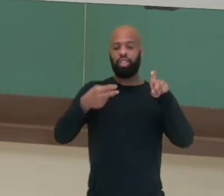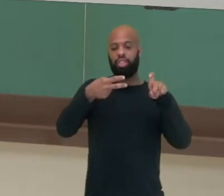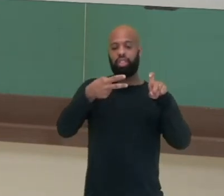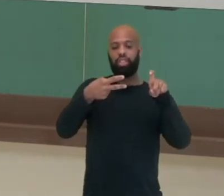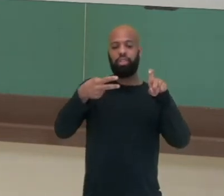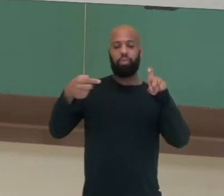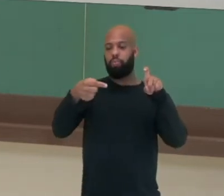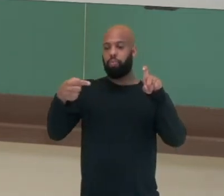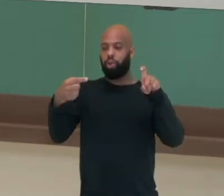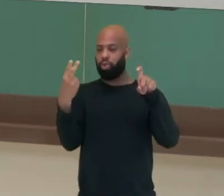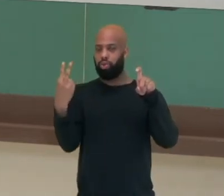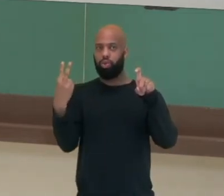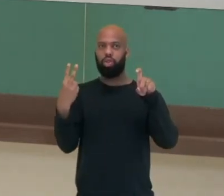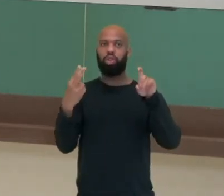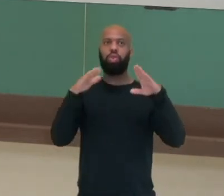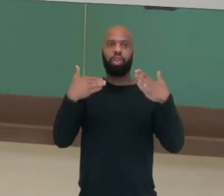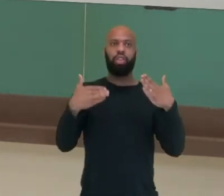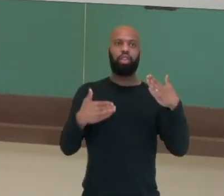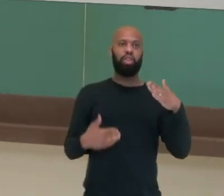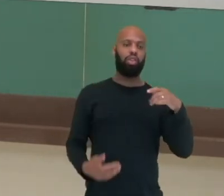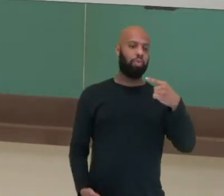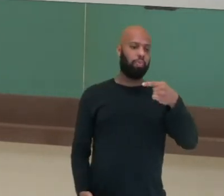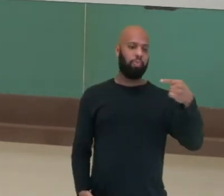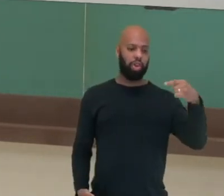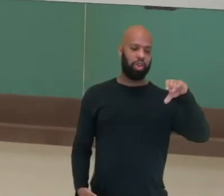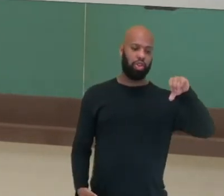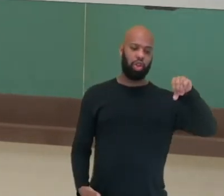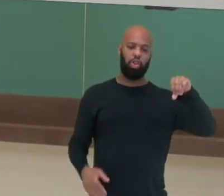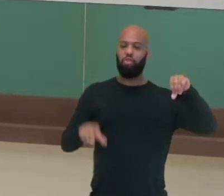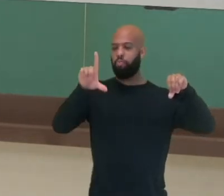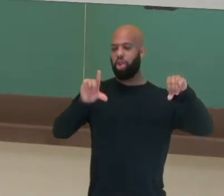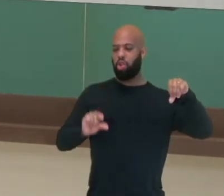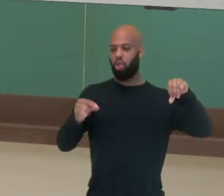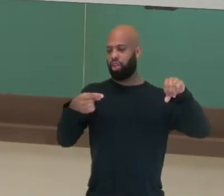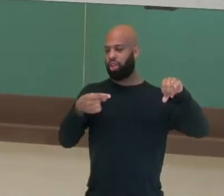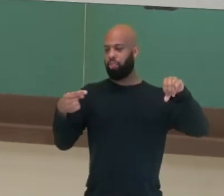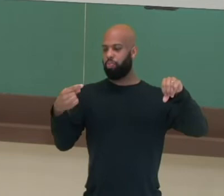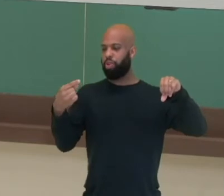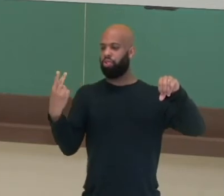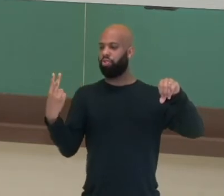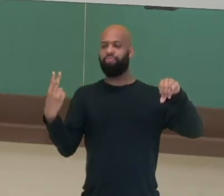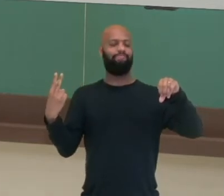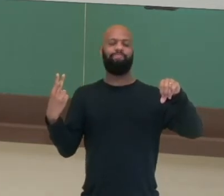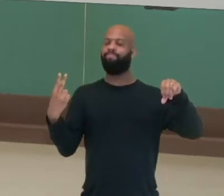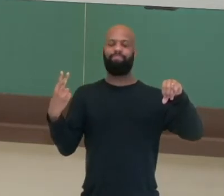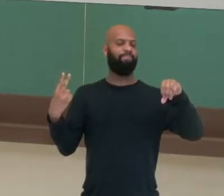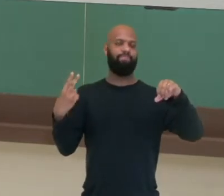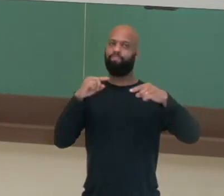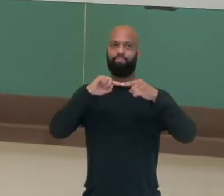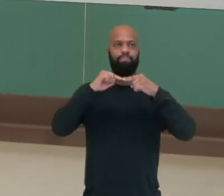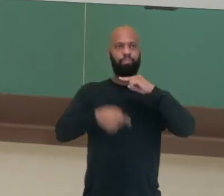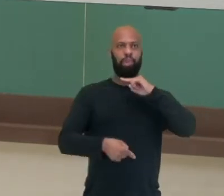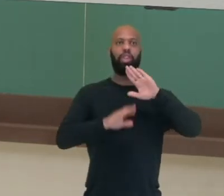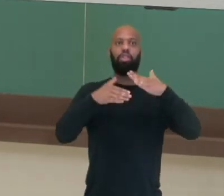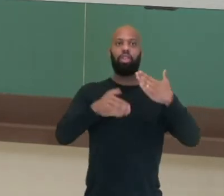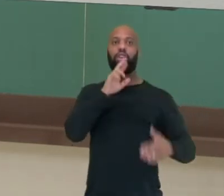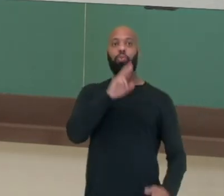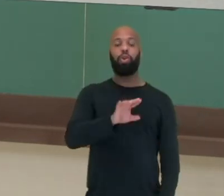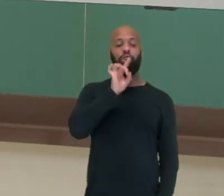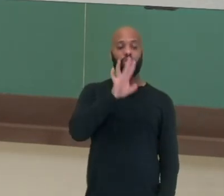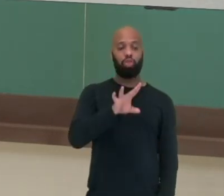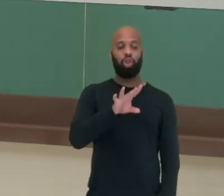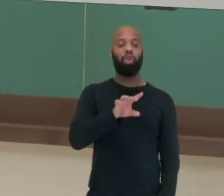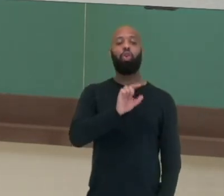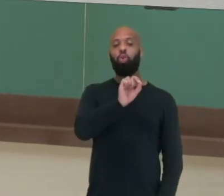menos 2. O menos 9 é menor, então não satisfaz e a resposta é apenas x igual a 1. Então,